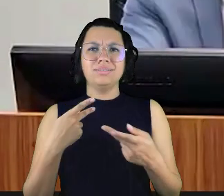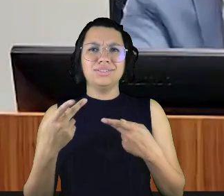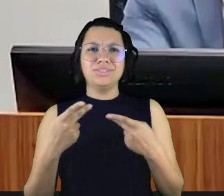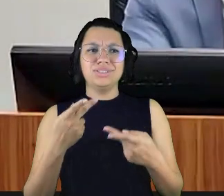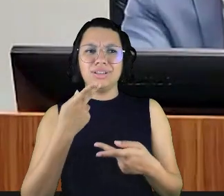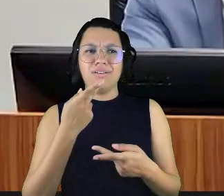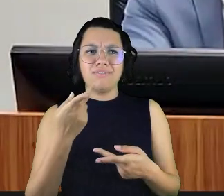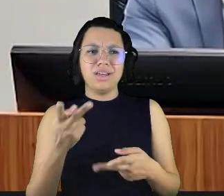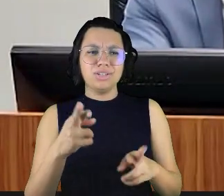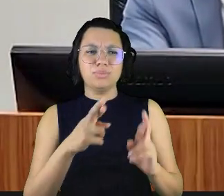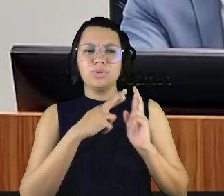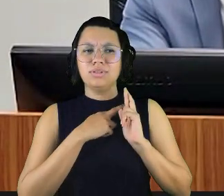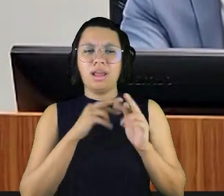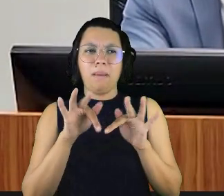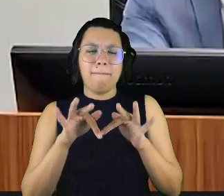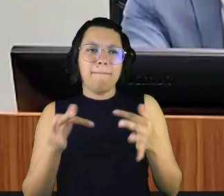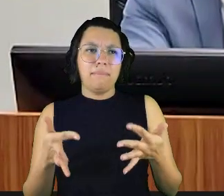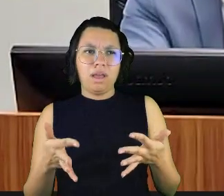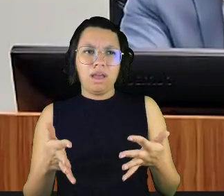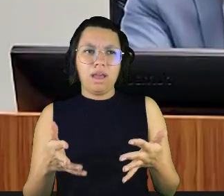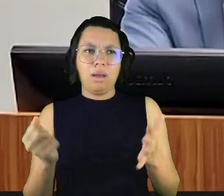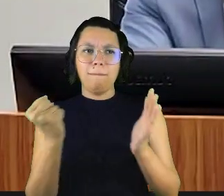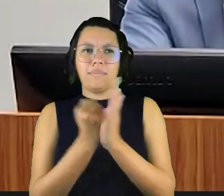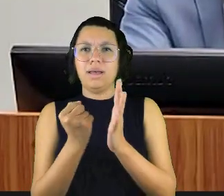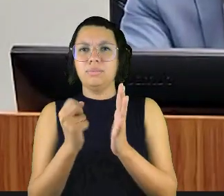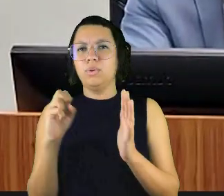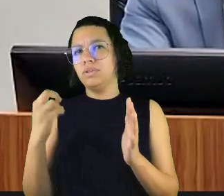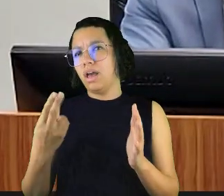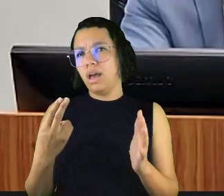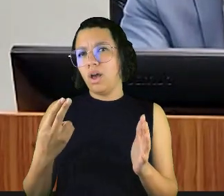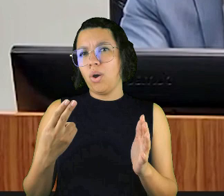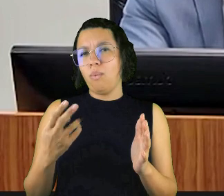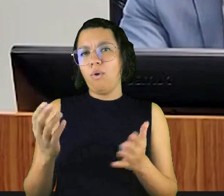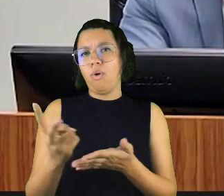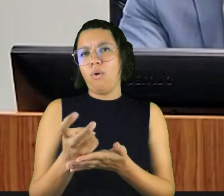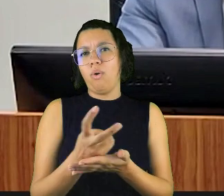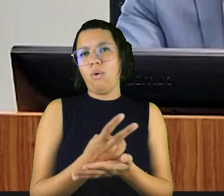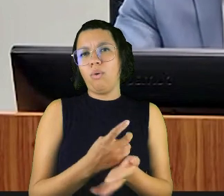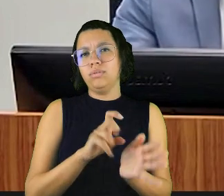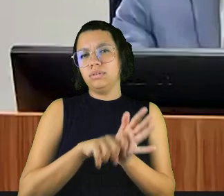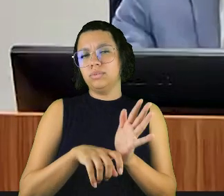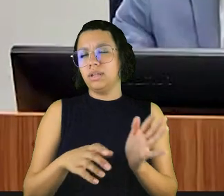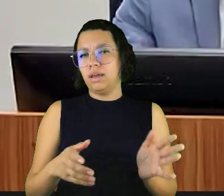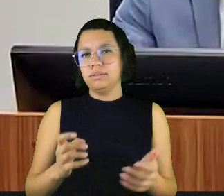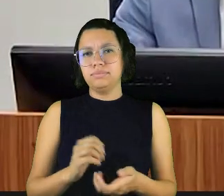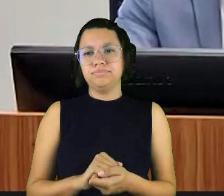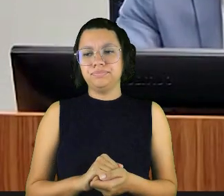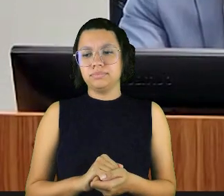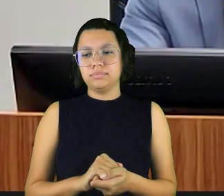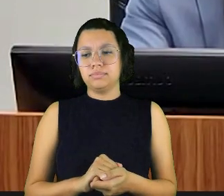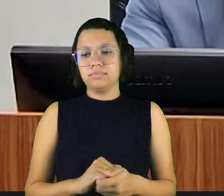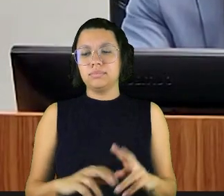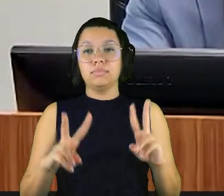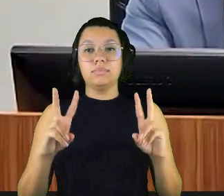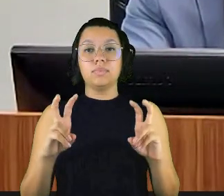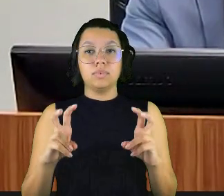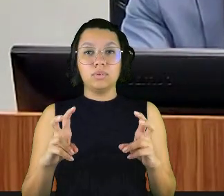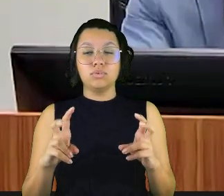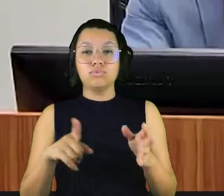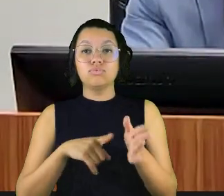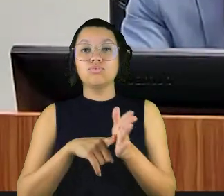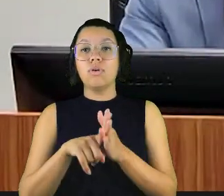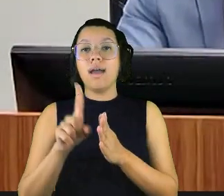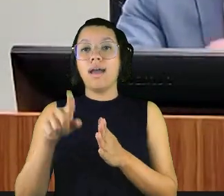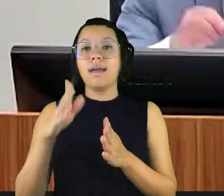ou responsabilidade tributária. A questão é saber se o pedido feito pela Fazenda,